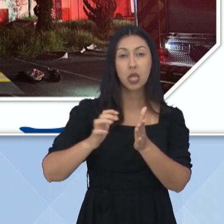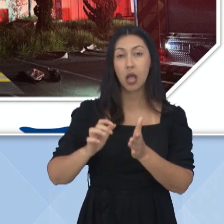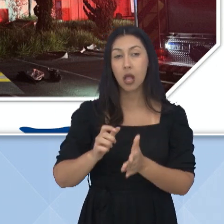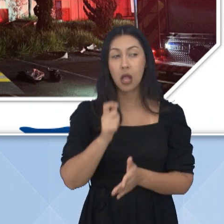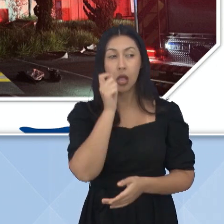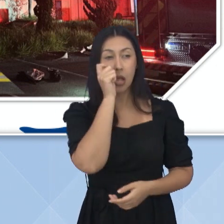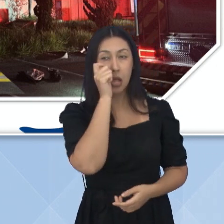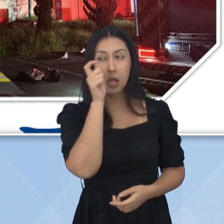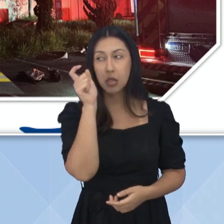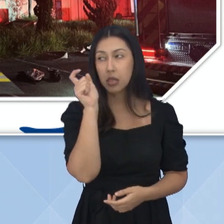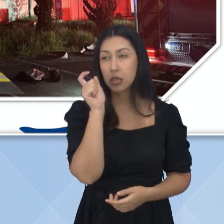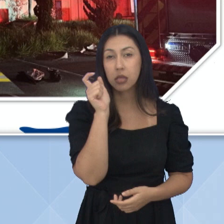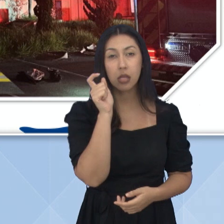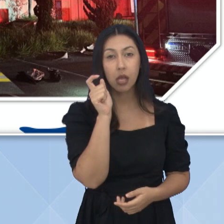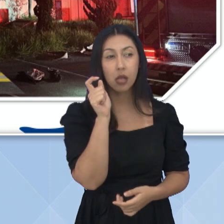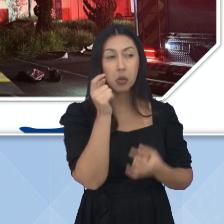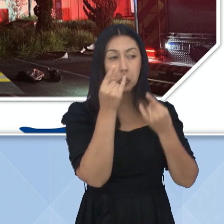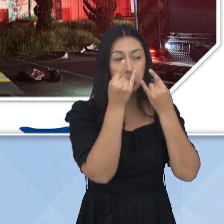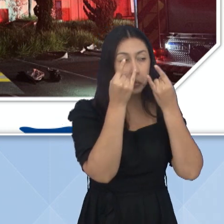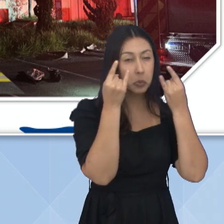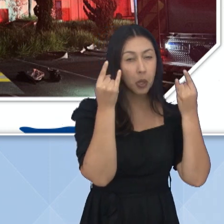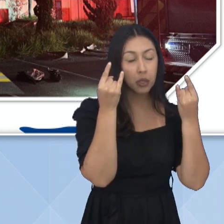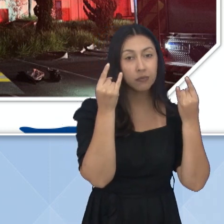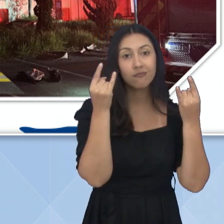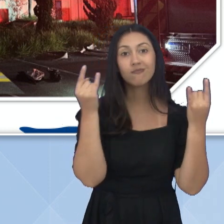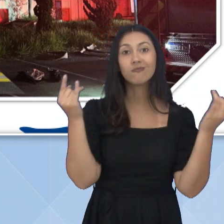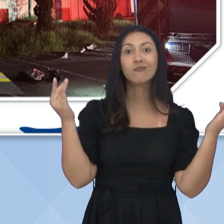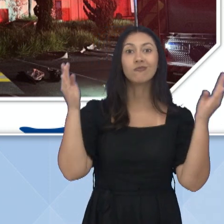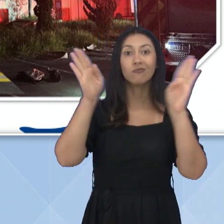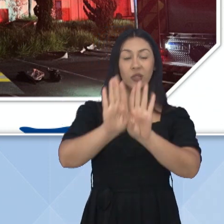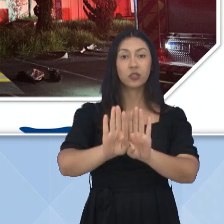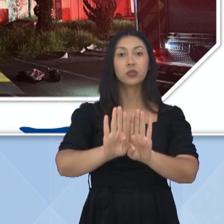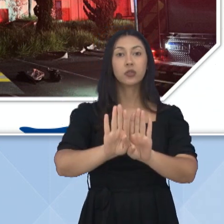escusos, acabou fechando, acabou